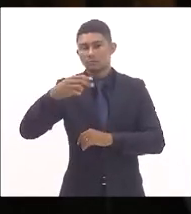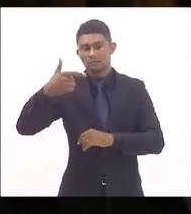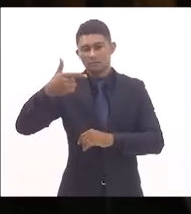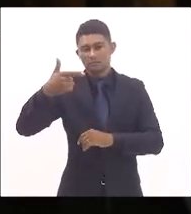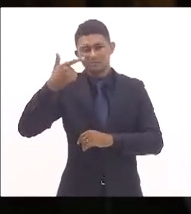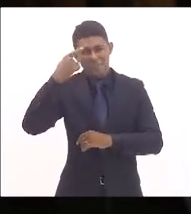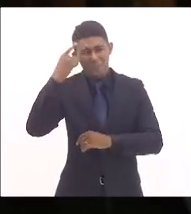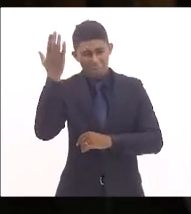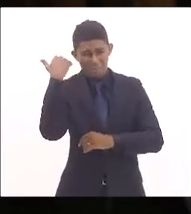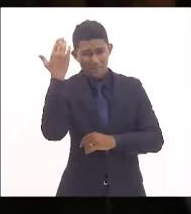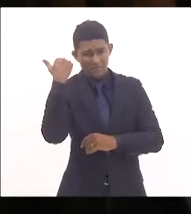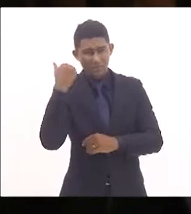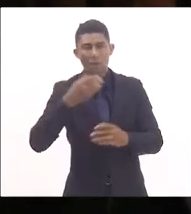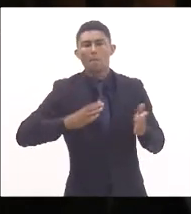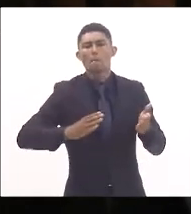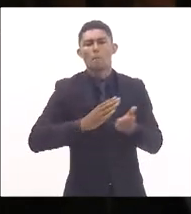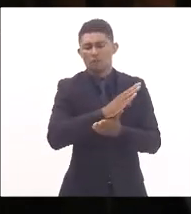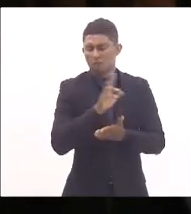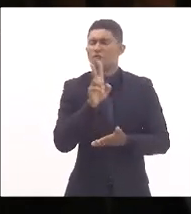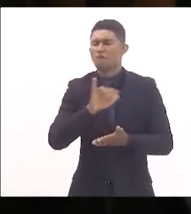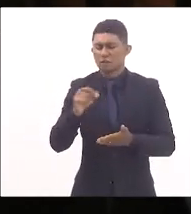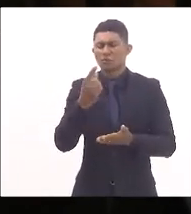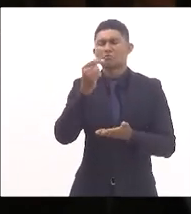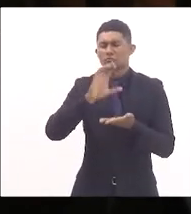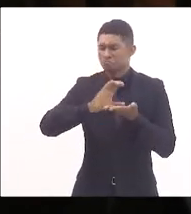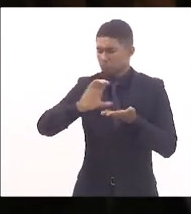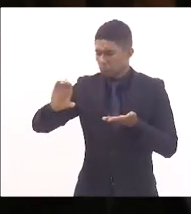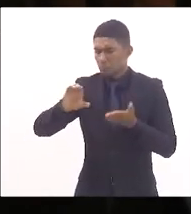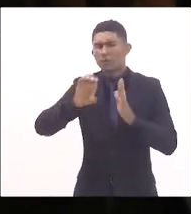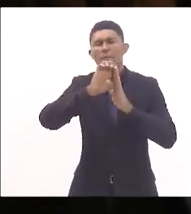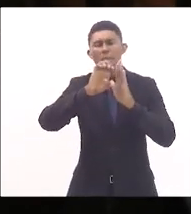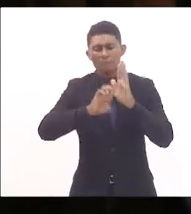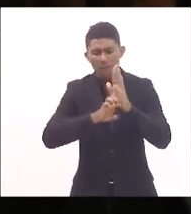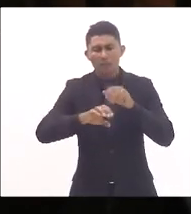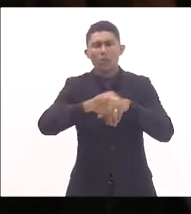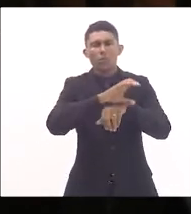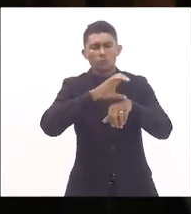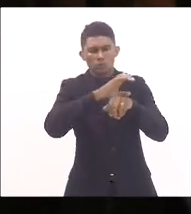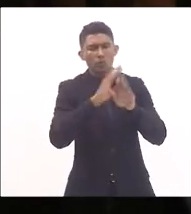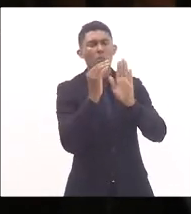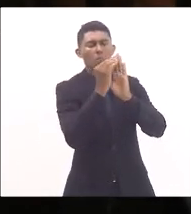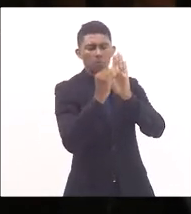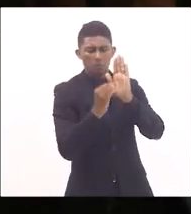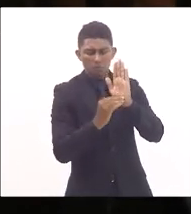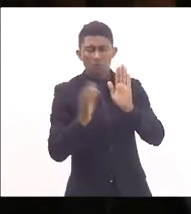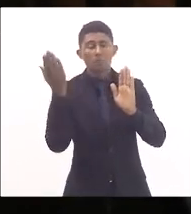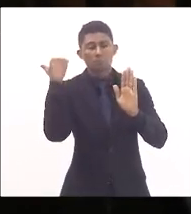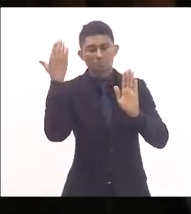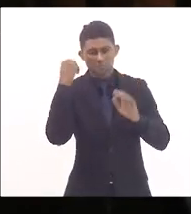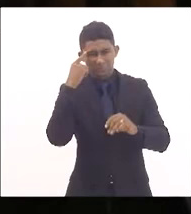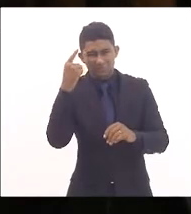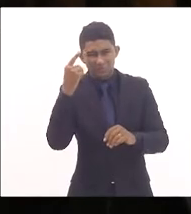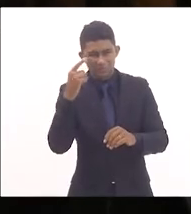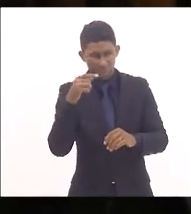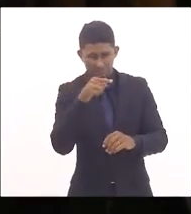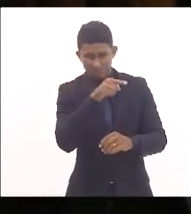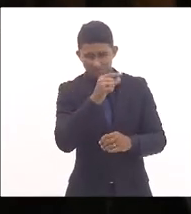aprovou compensações, teve emenda constitucional, teve tudo que se tem direito. E a compensação não